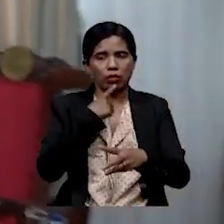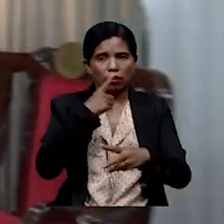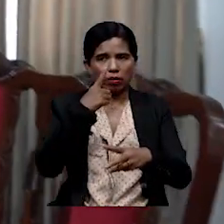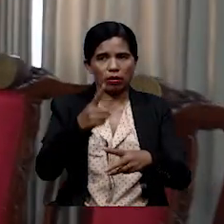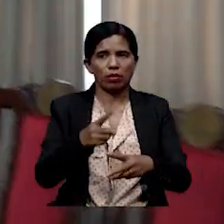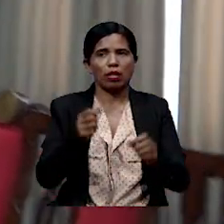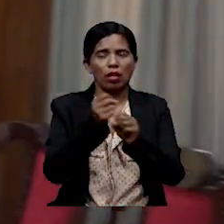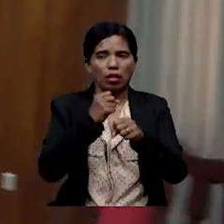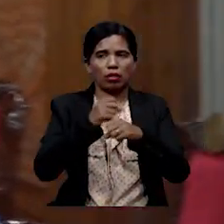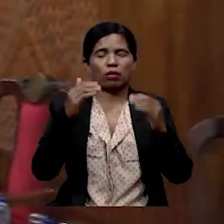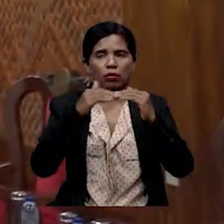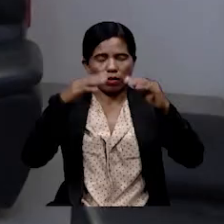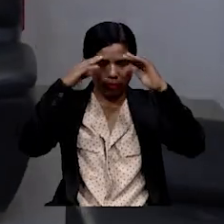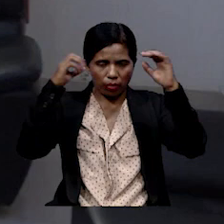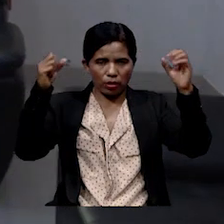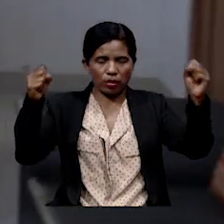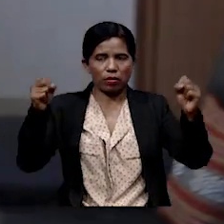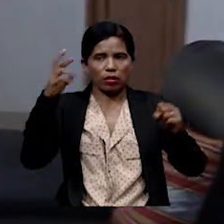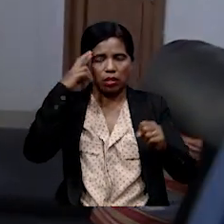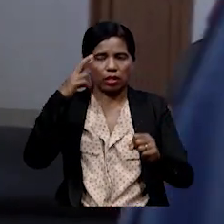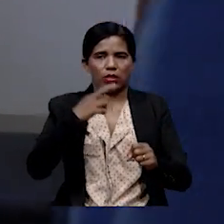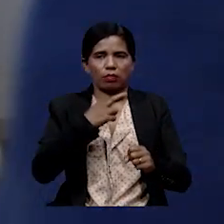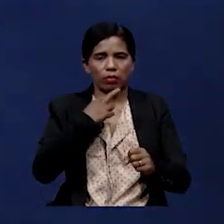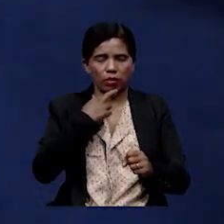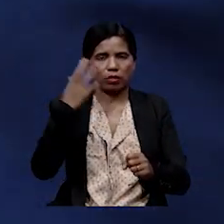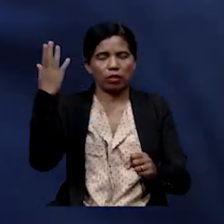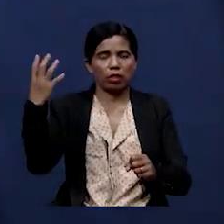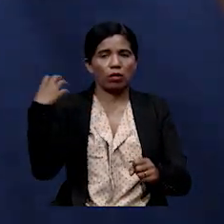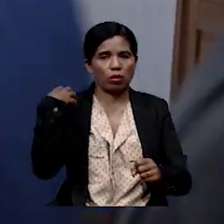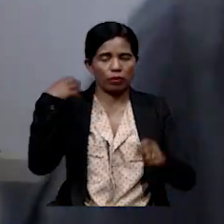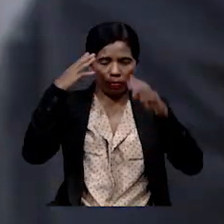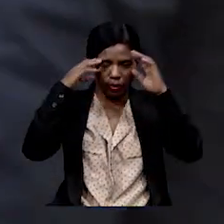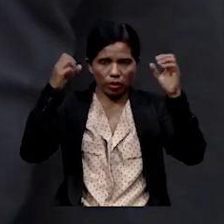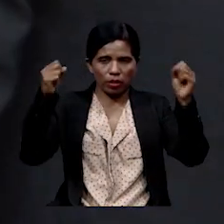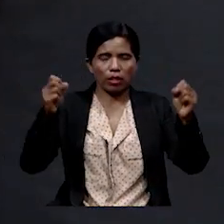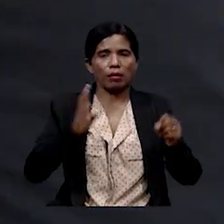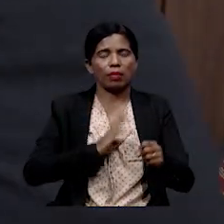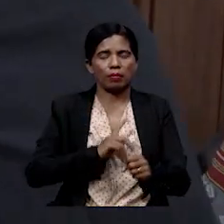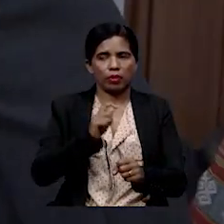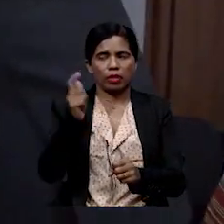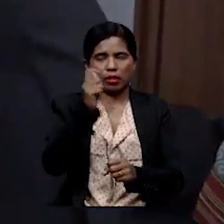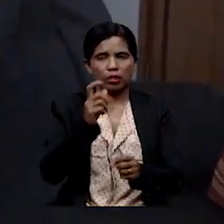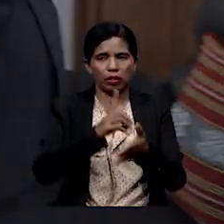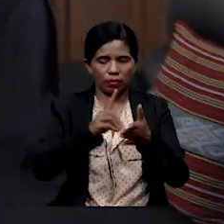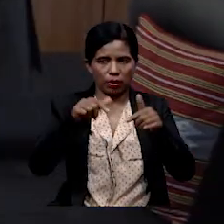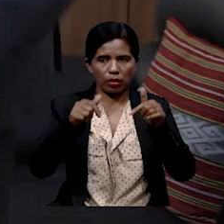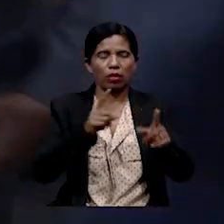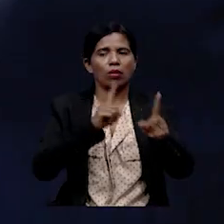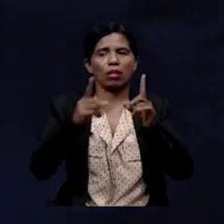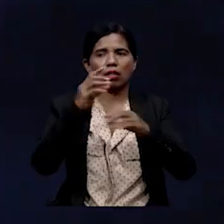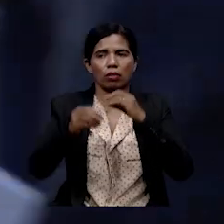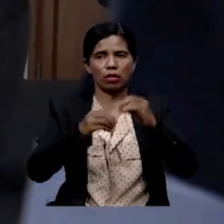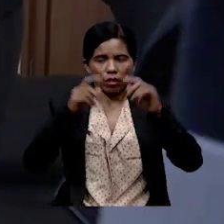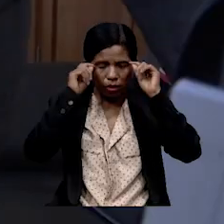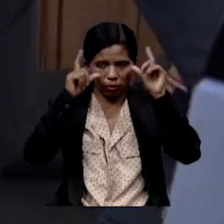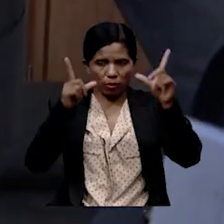ao encontro com o presidente da República, José Ramos Horta, e o Palácio Presidencial Beiro Pité, terça semana, né? Hoje, colhia com o